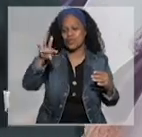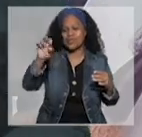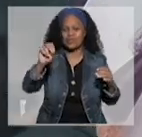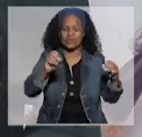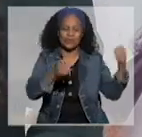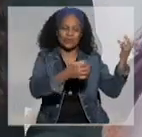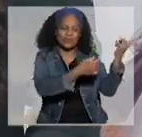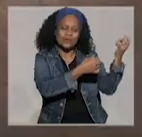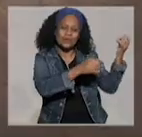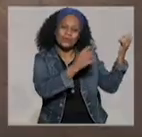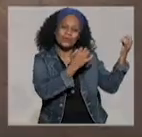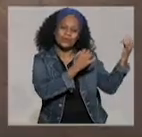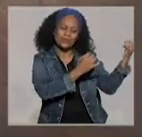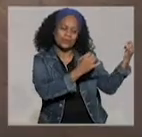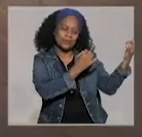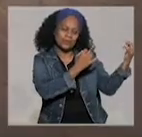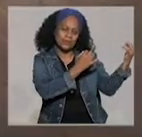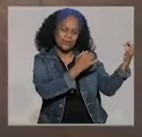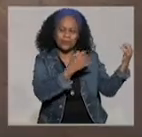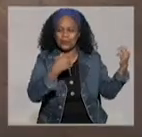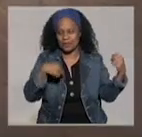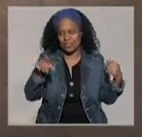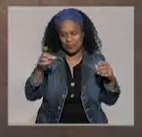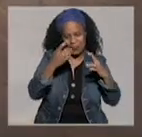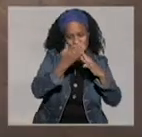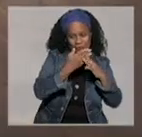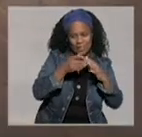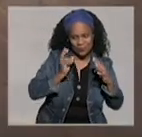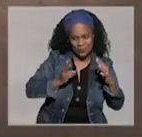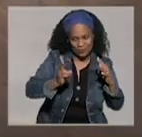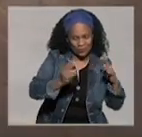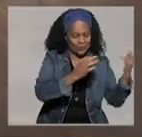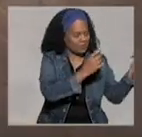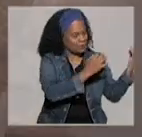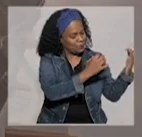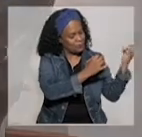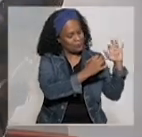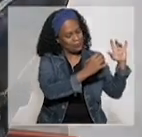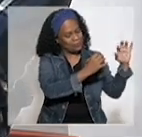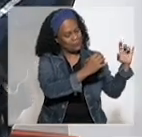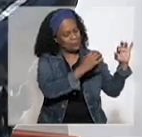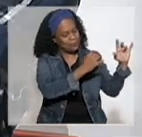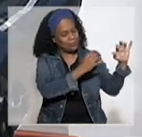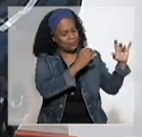Lucas. Vamos lá, Gabriel. Dá aí uma palhinha para a gente sair para o intervalo feliz da vida.